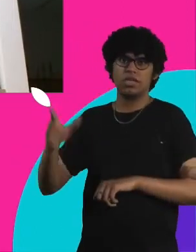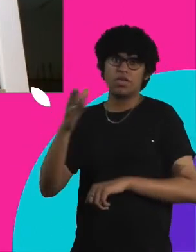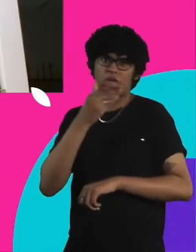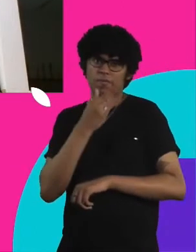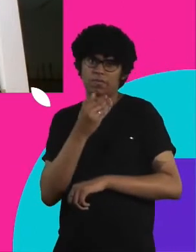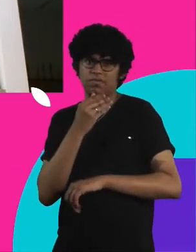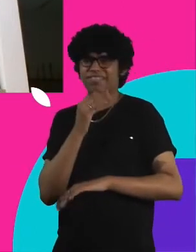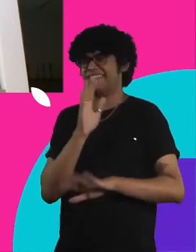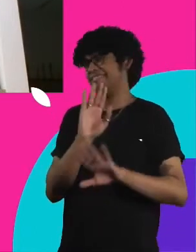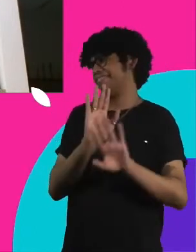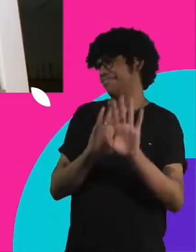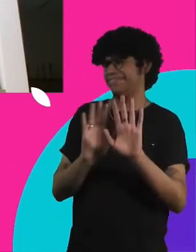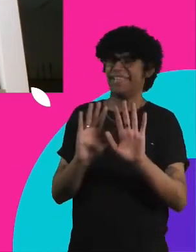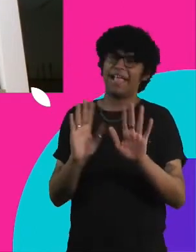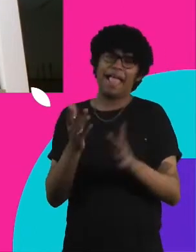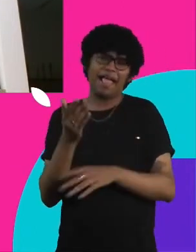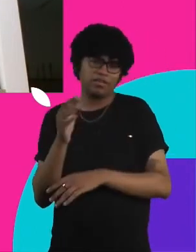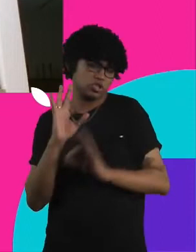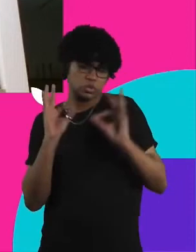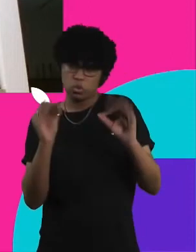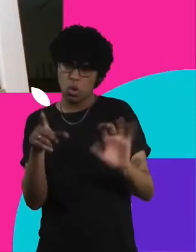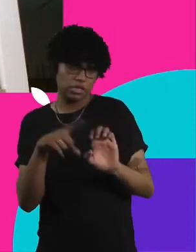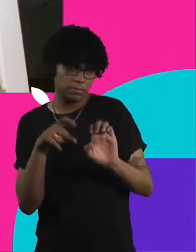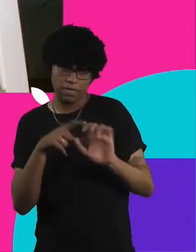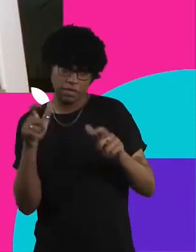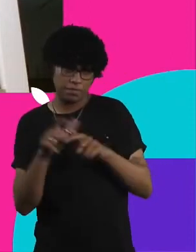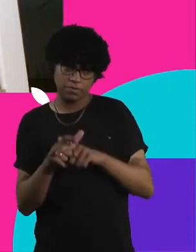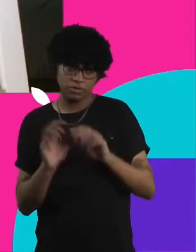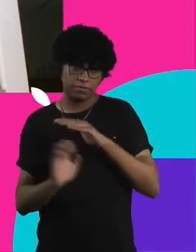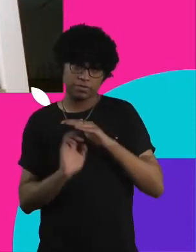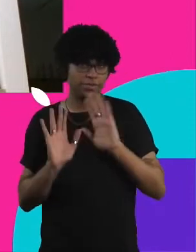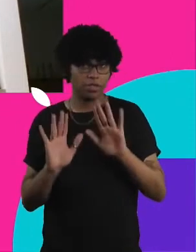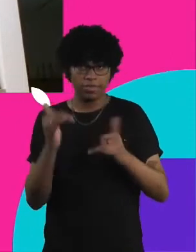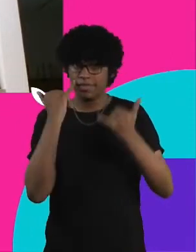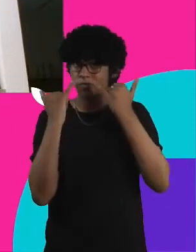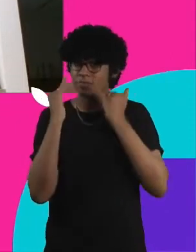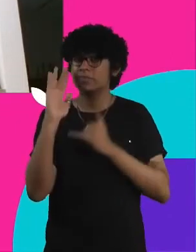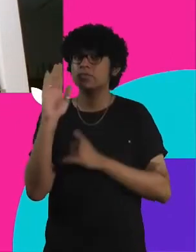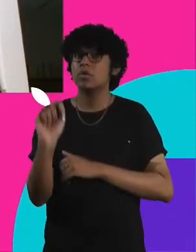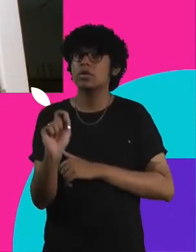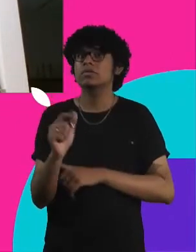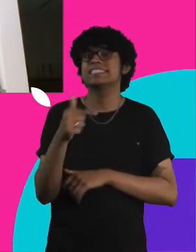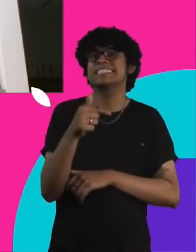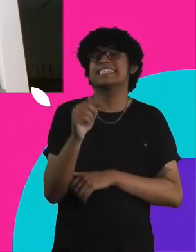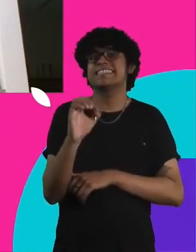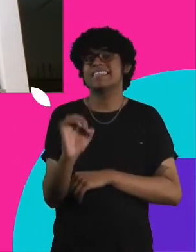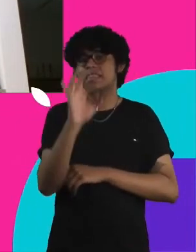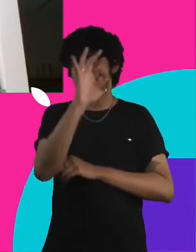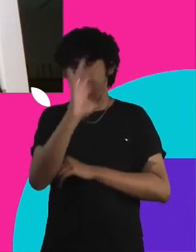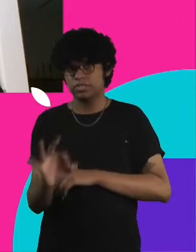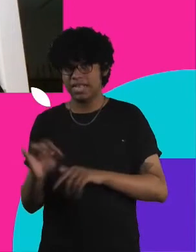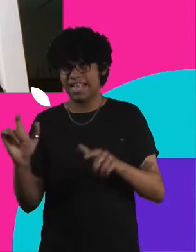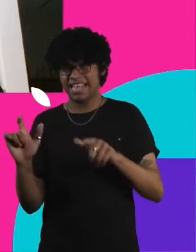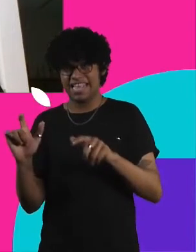imagina, mas foi afetado todos os pequenos negócios. Aí eu dou uma informação que é muito fundamental. 70% dos